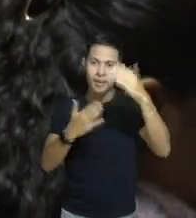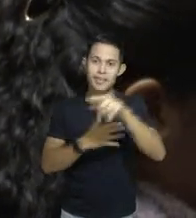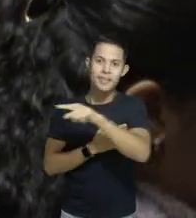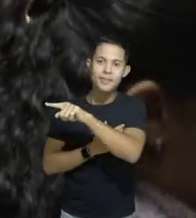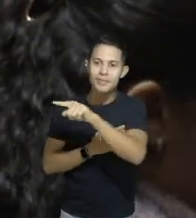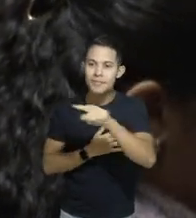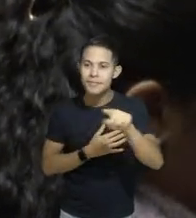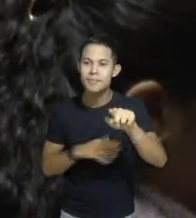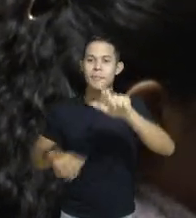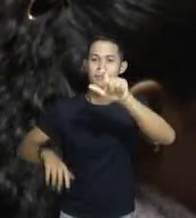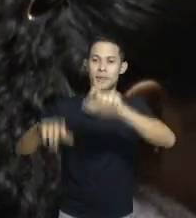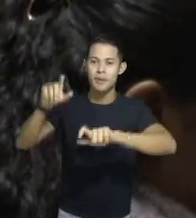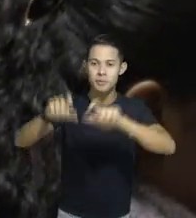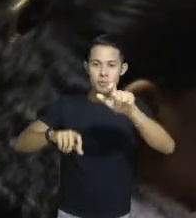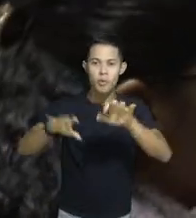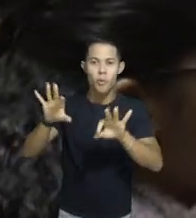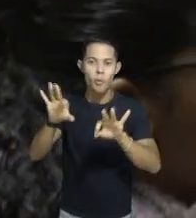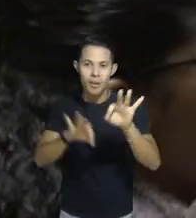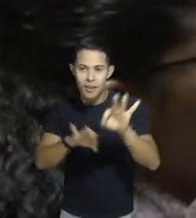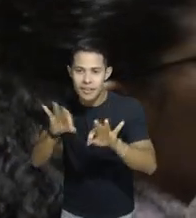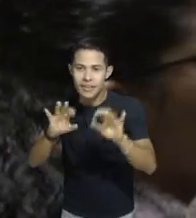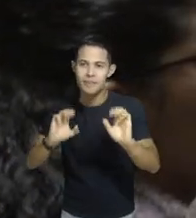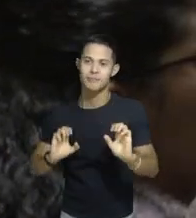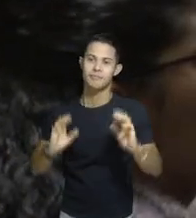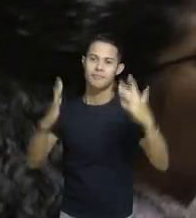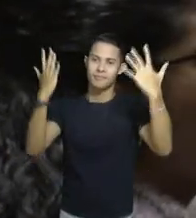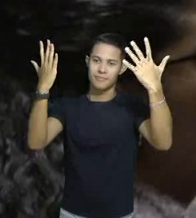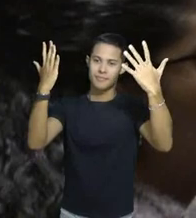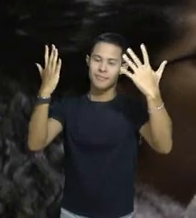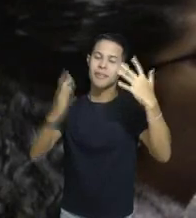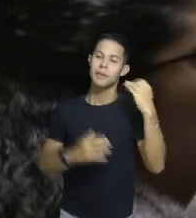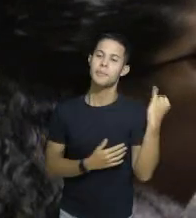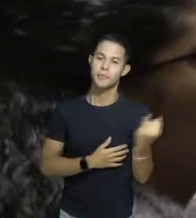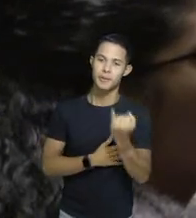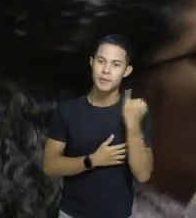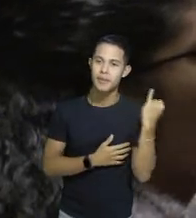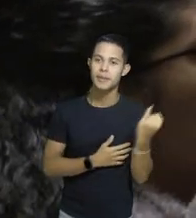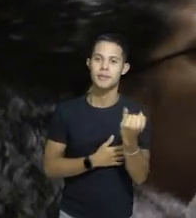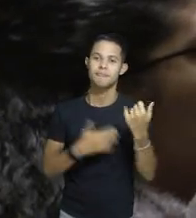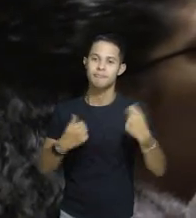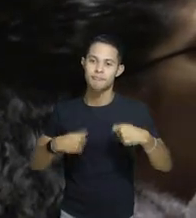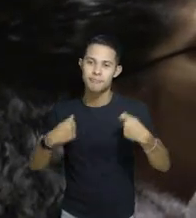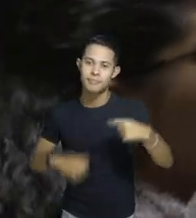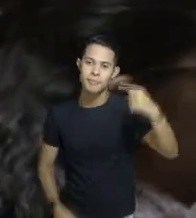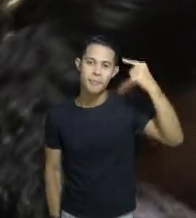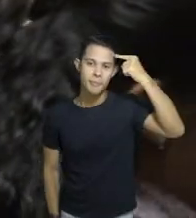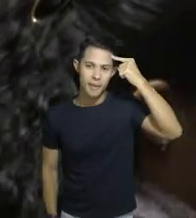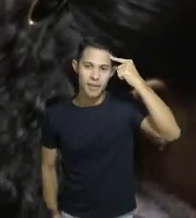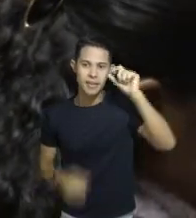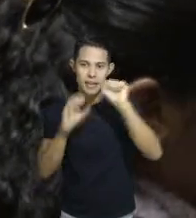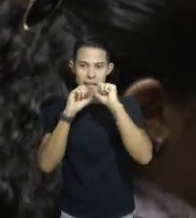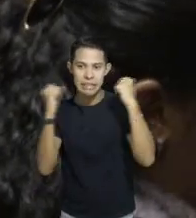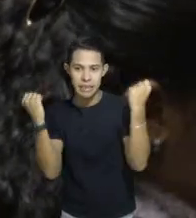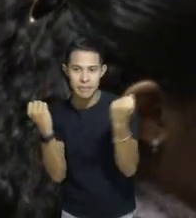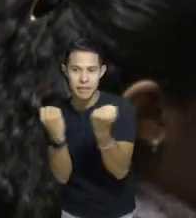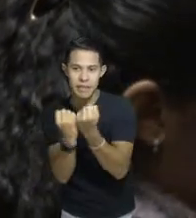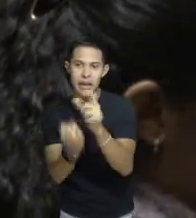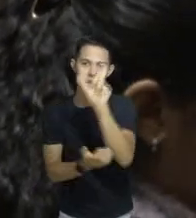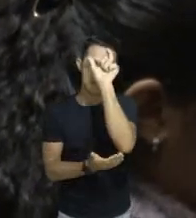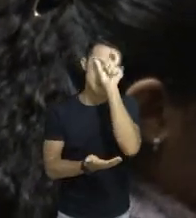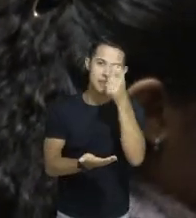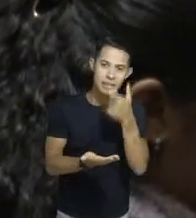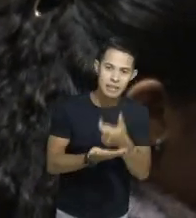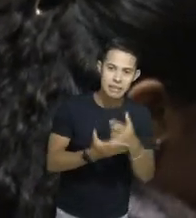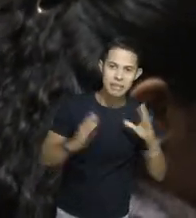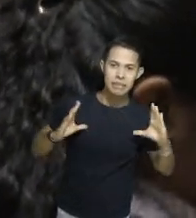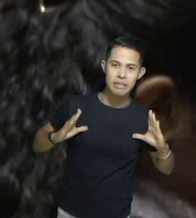que, da organização, que eu acho que é muito válido. A gente tem que pensar nesses seminários para dislexia, TDAH, autismo,